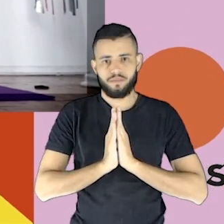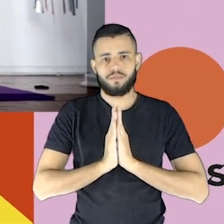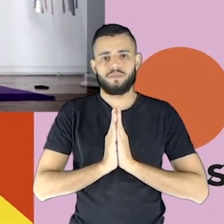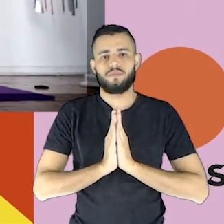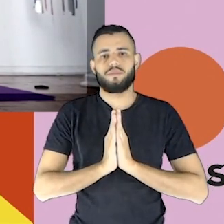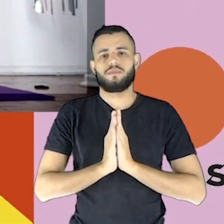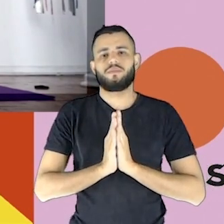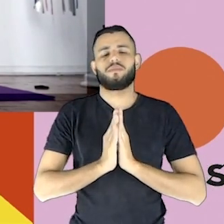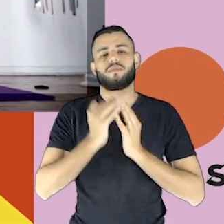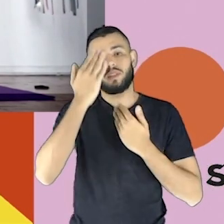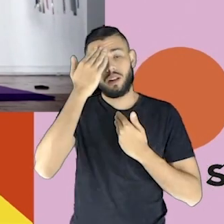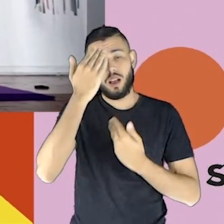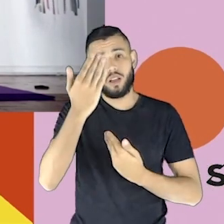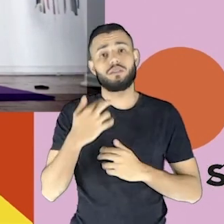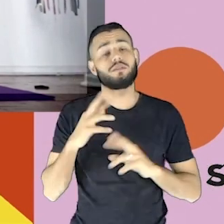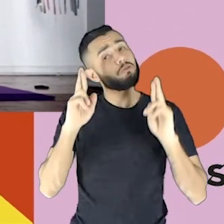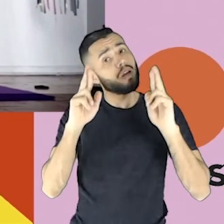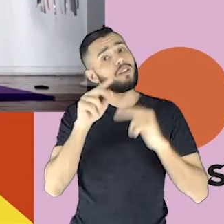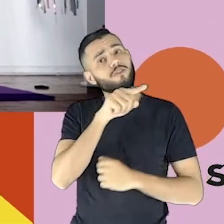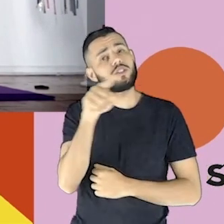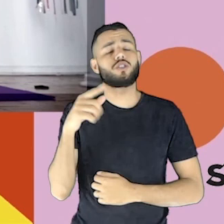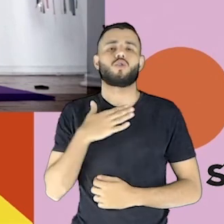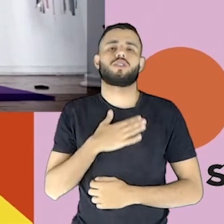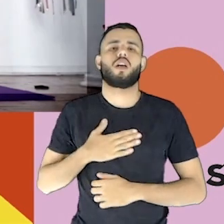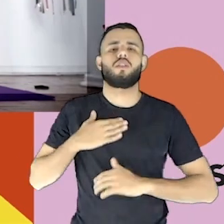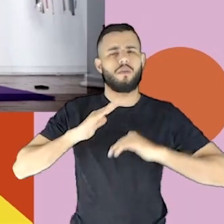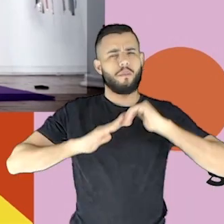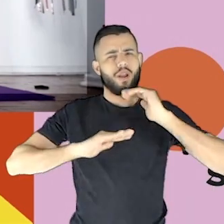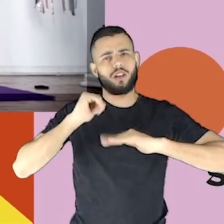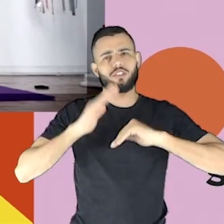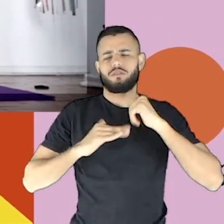Muito obrigada. Espero que vocês tenham gostado da prática,